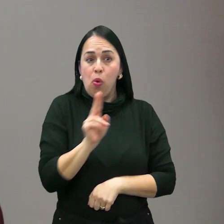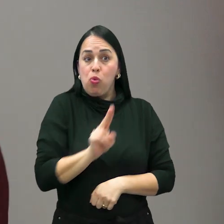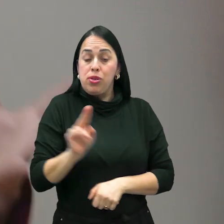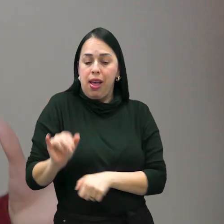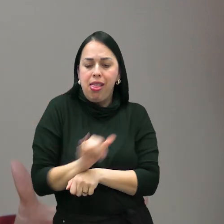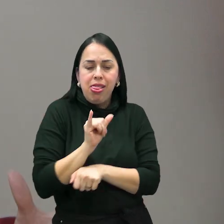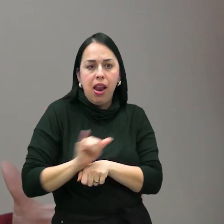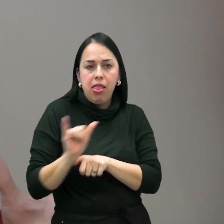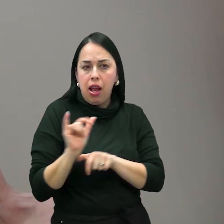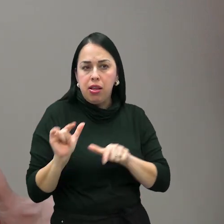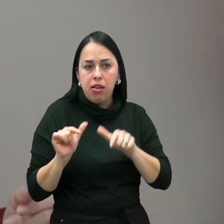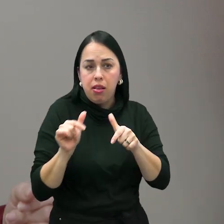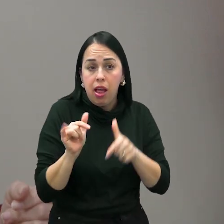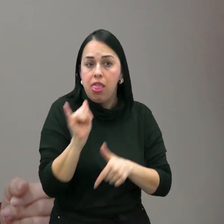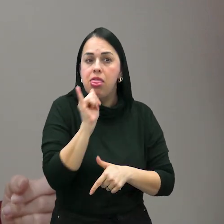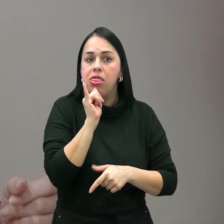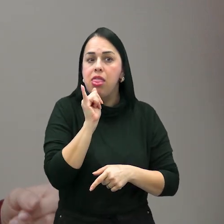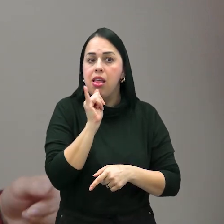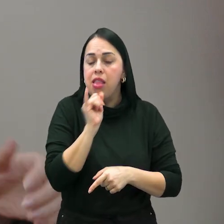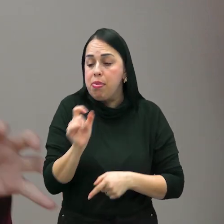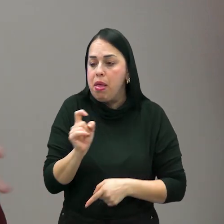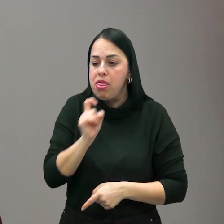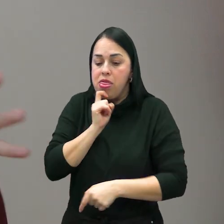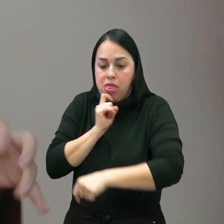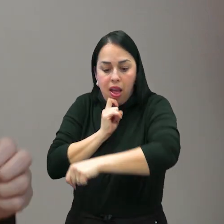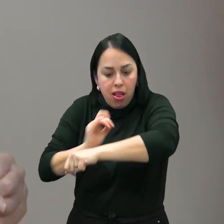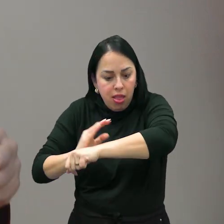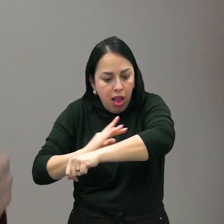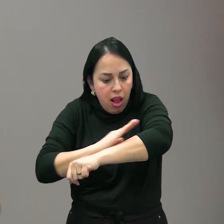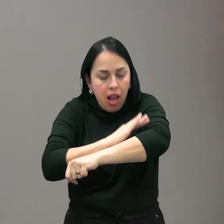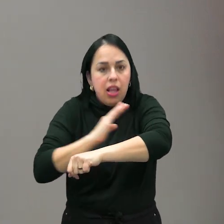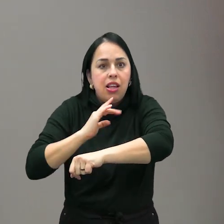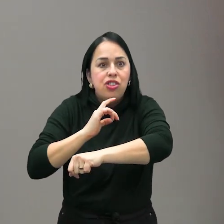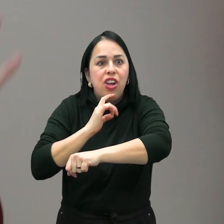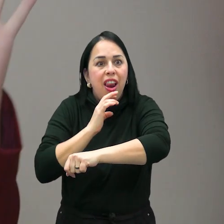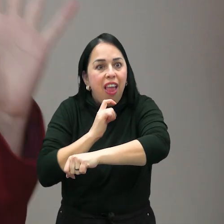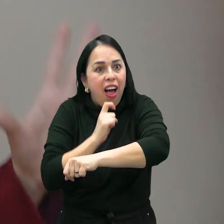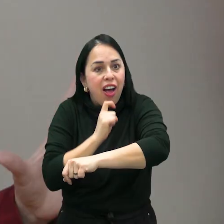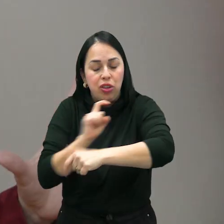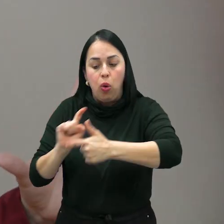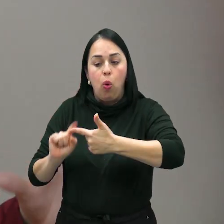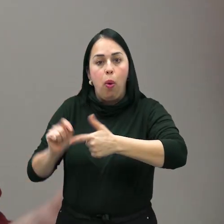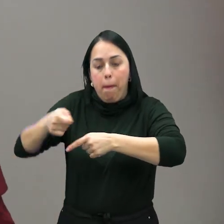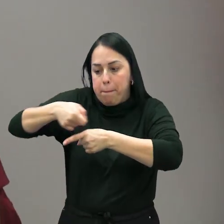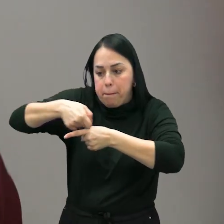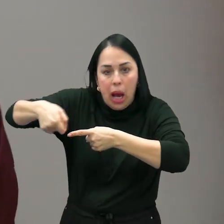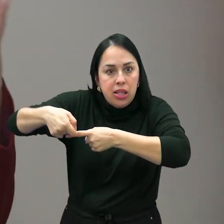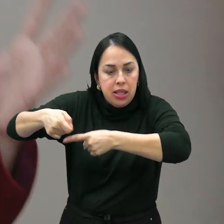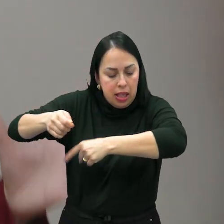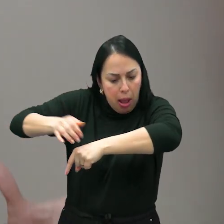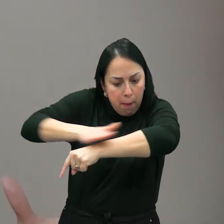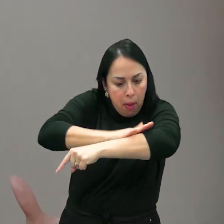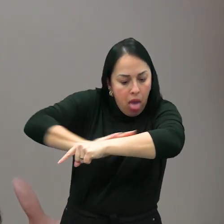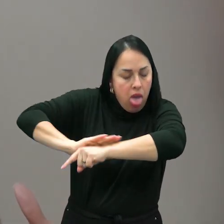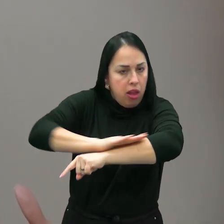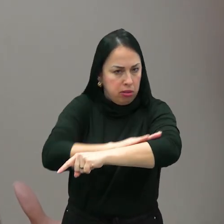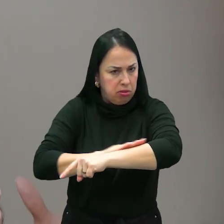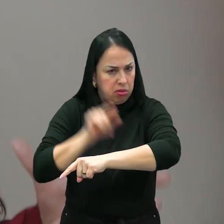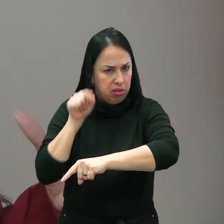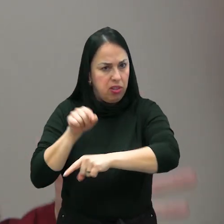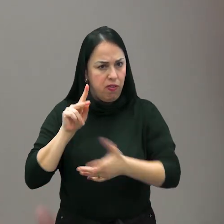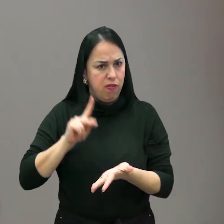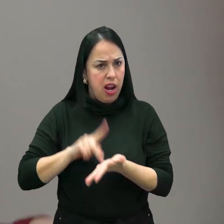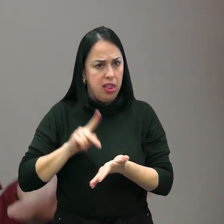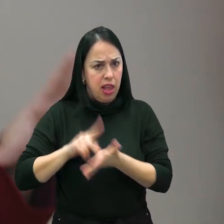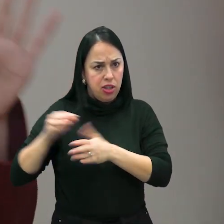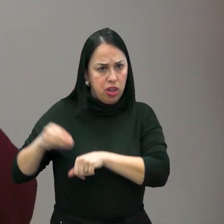de truques caseiros, colocar algo gelado ou então pasta de dente. É recomendado